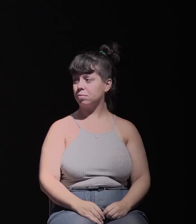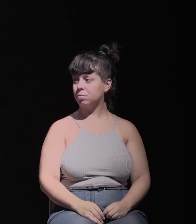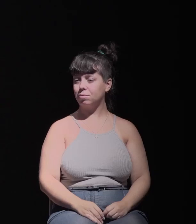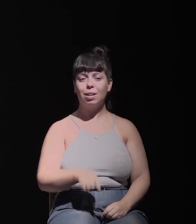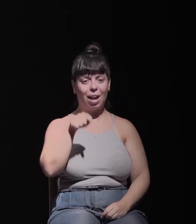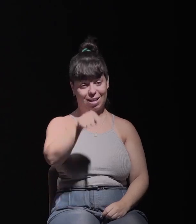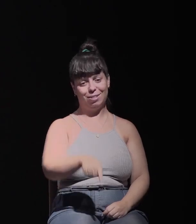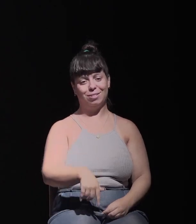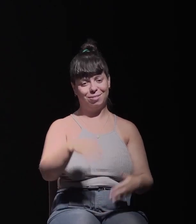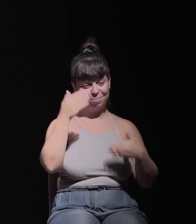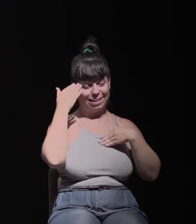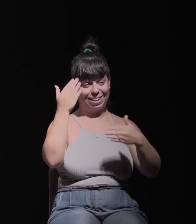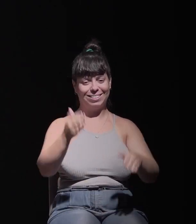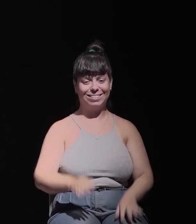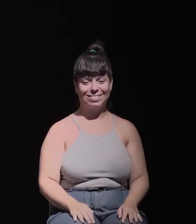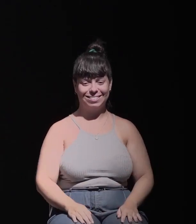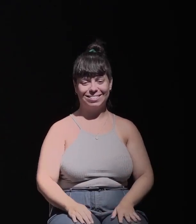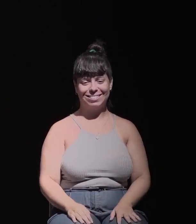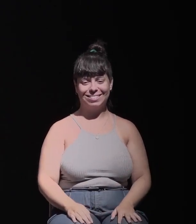É isso. Obrigada.